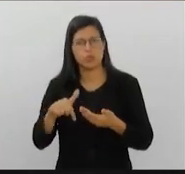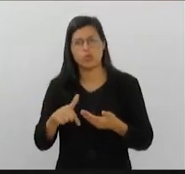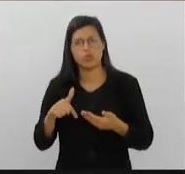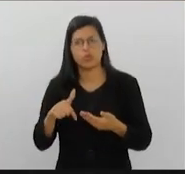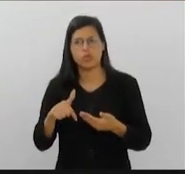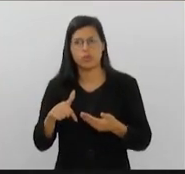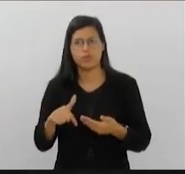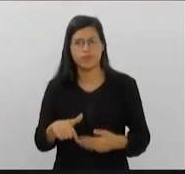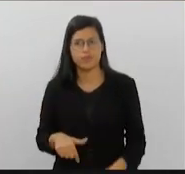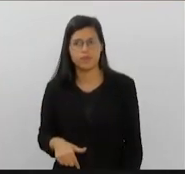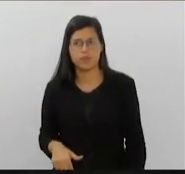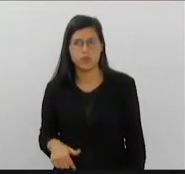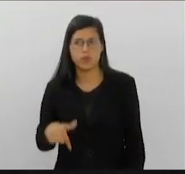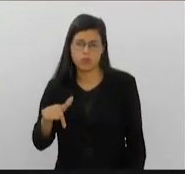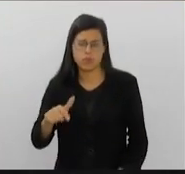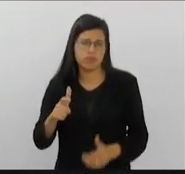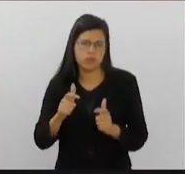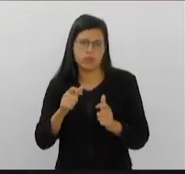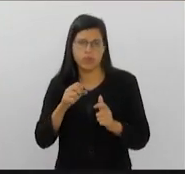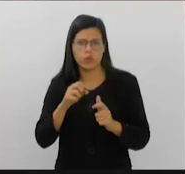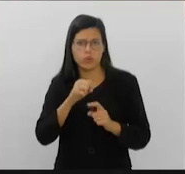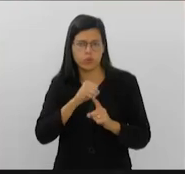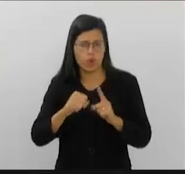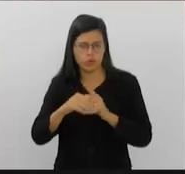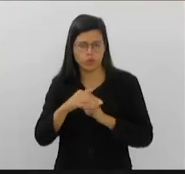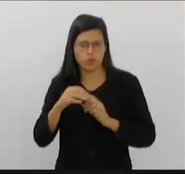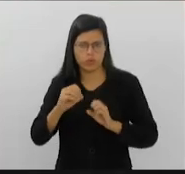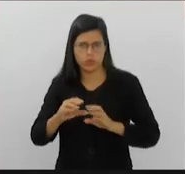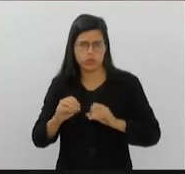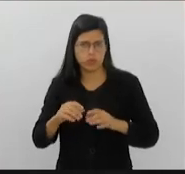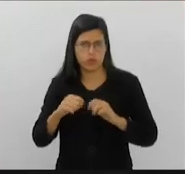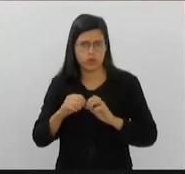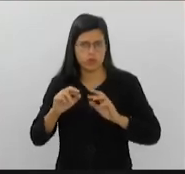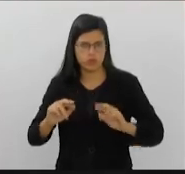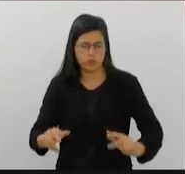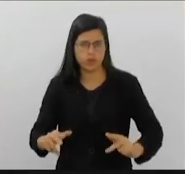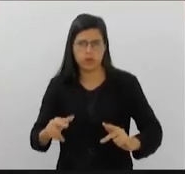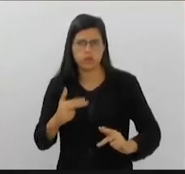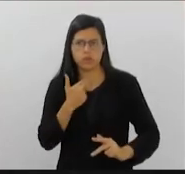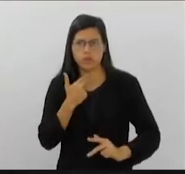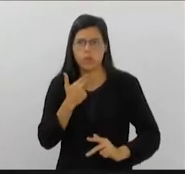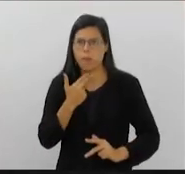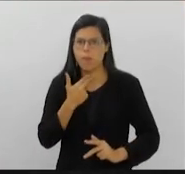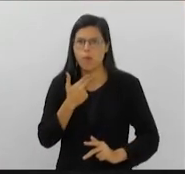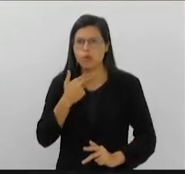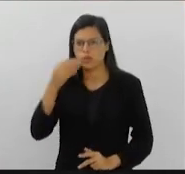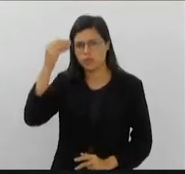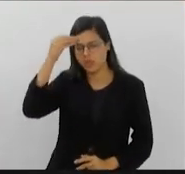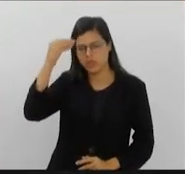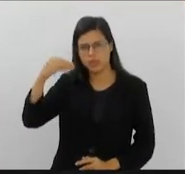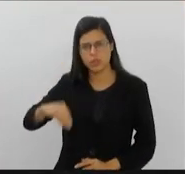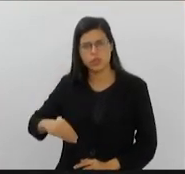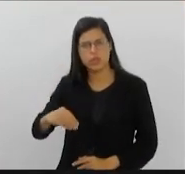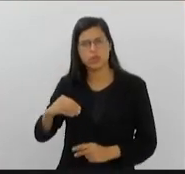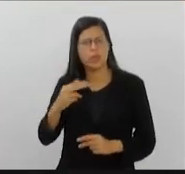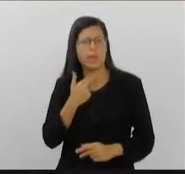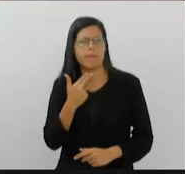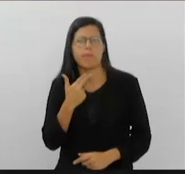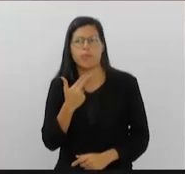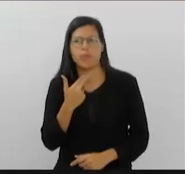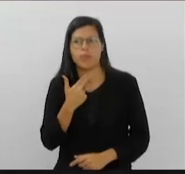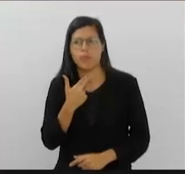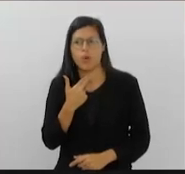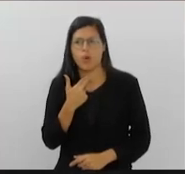eles estão, no meu caso, foi no socioeducativo. Isso faz toda a diferença. Então, a gente não pode esmorecer, a gente não pode desistir, não